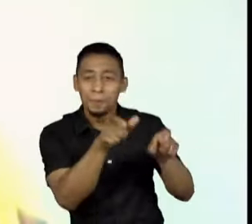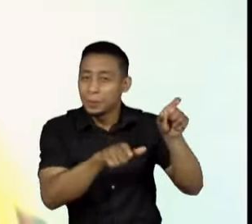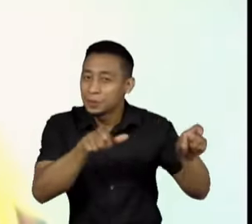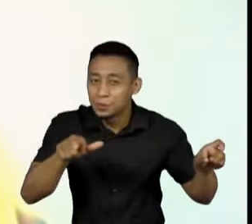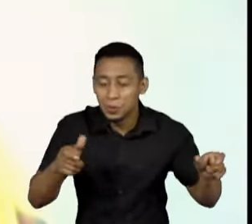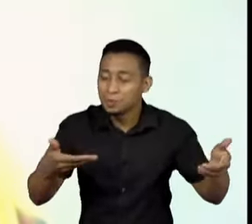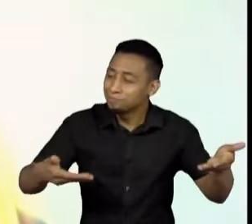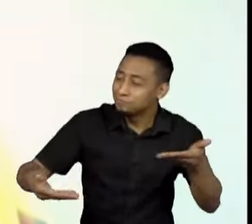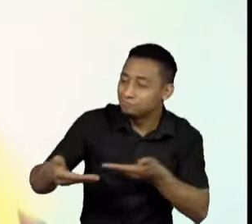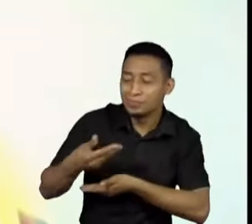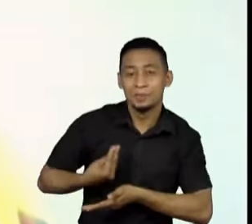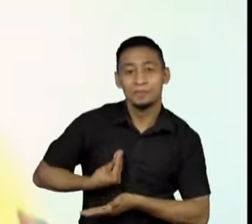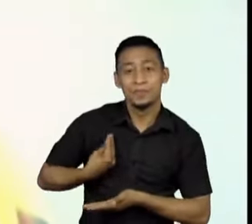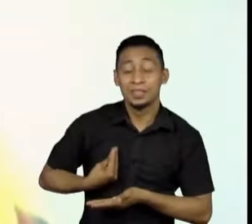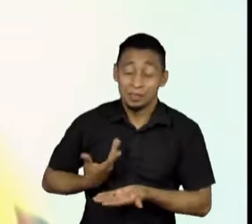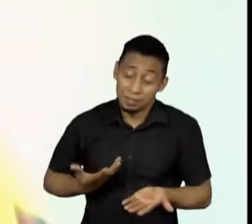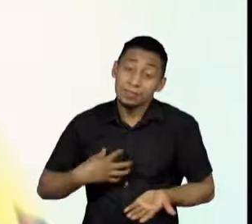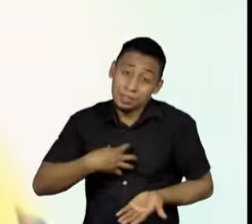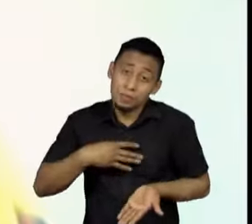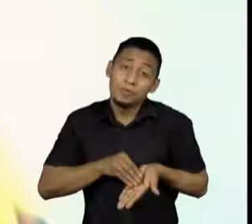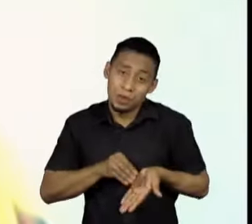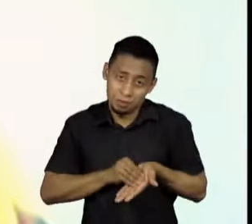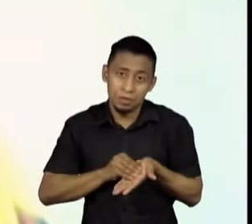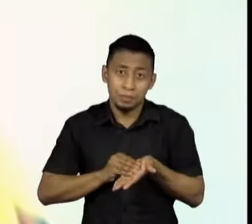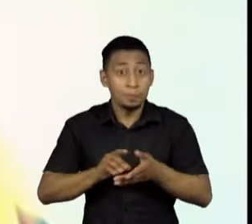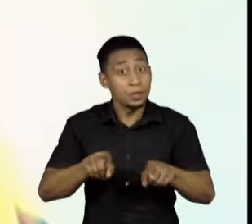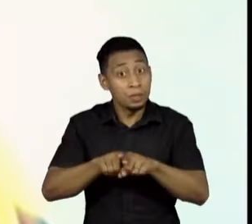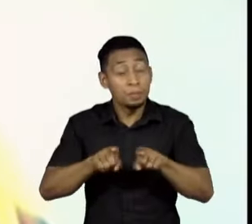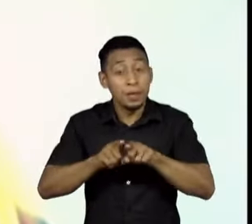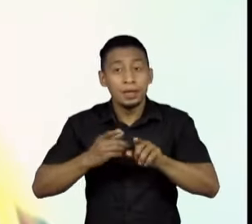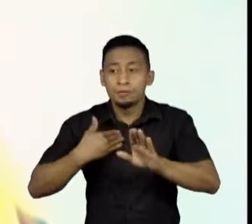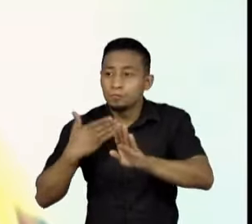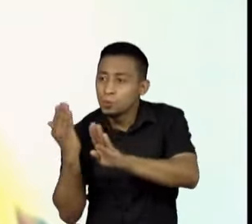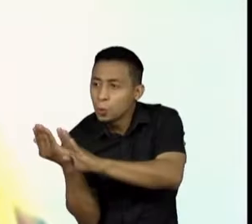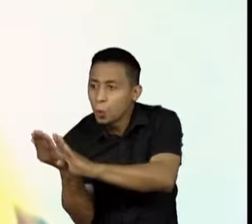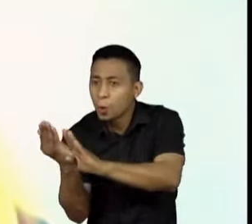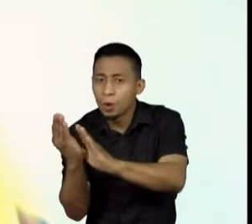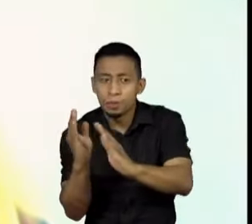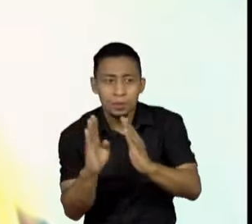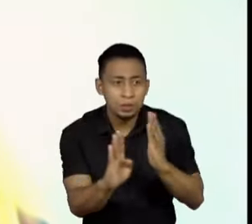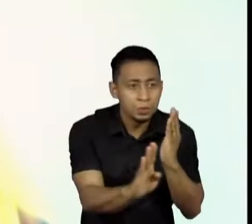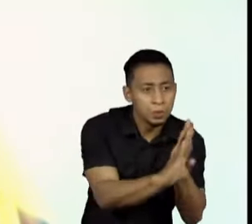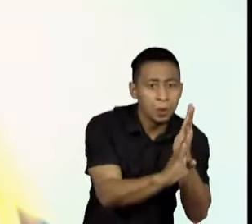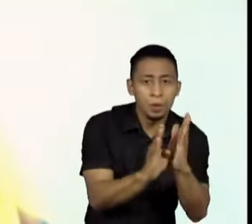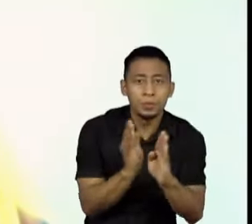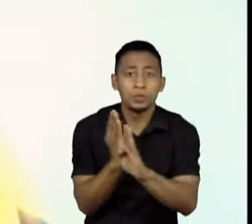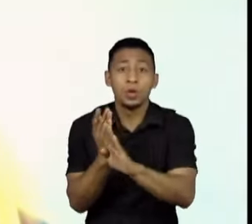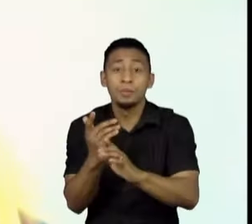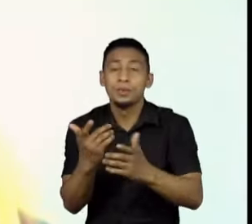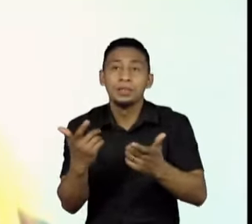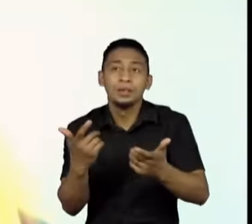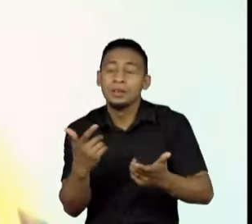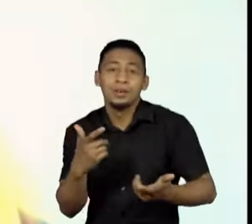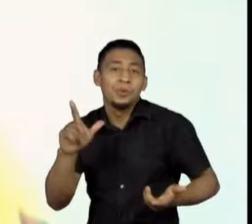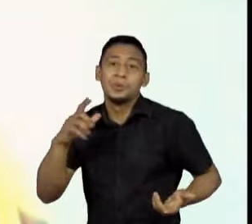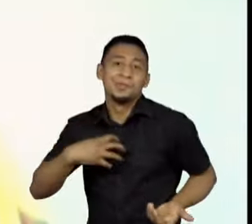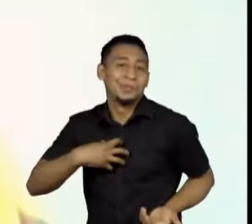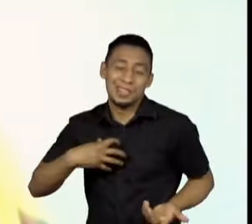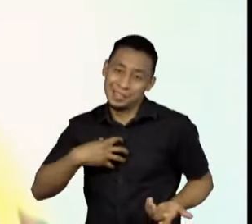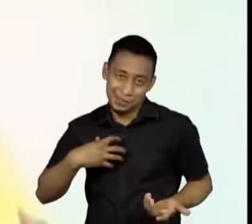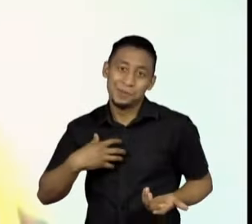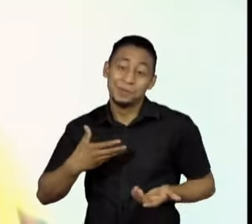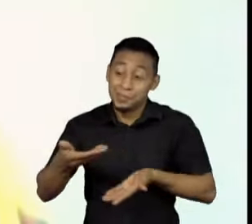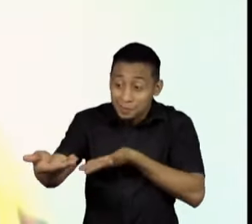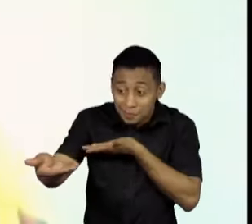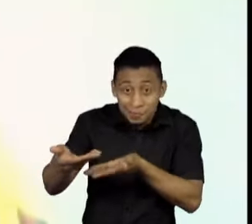né? Eu acho que a gente descobre também outras maneiras de estar com o outro e talvez